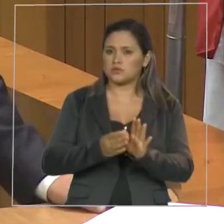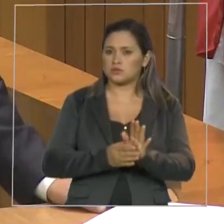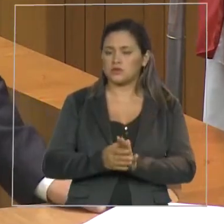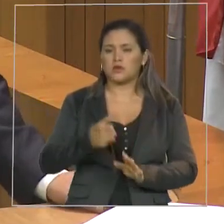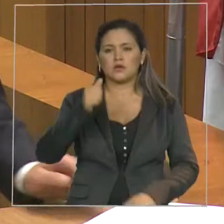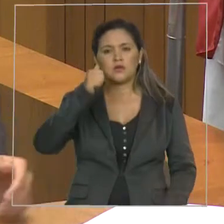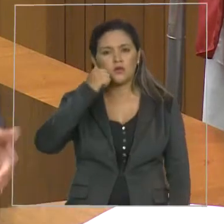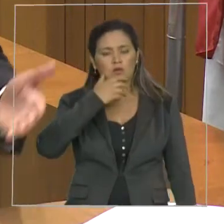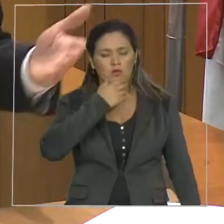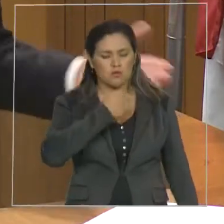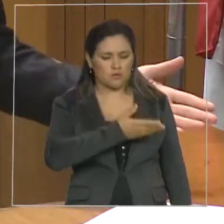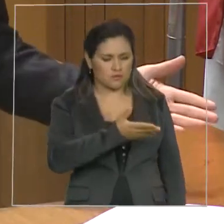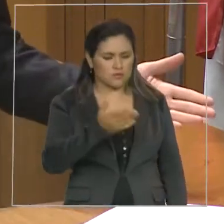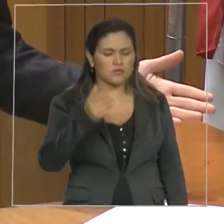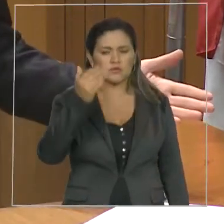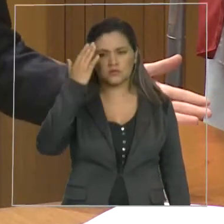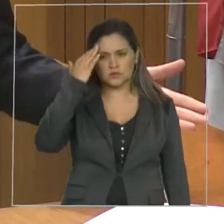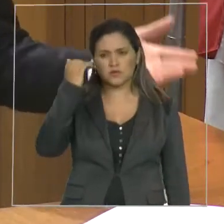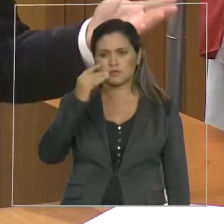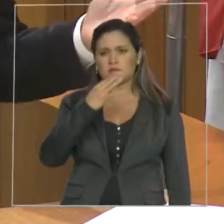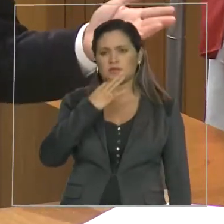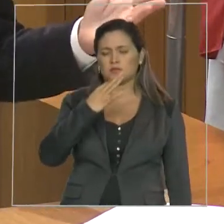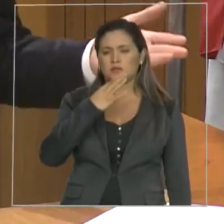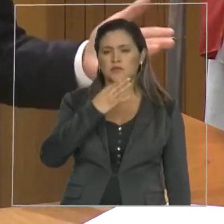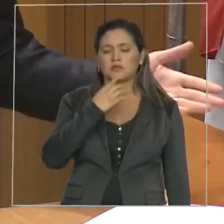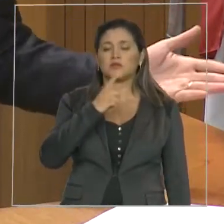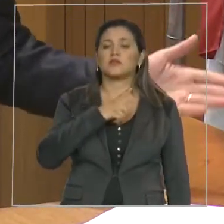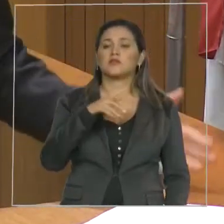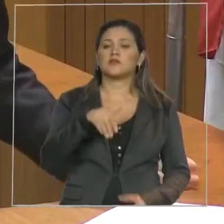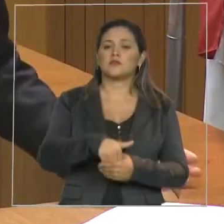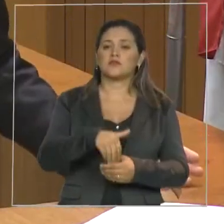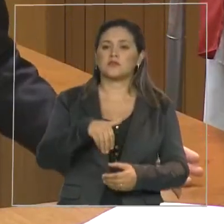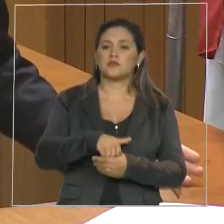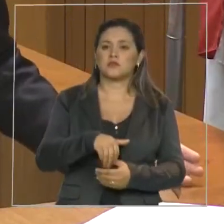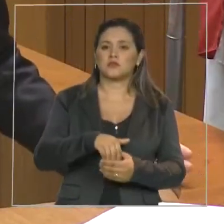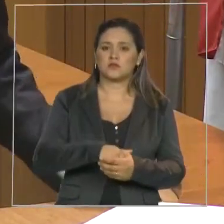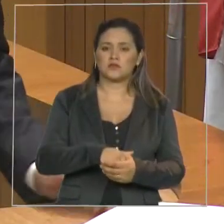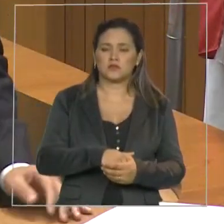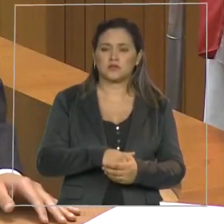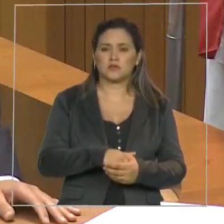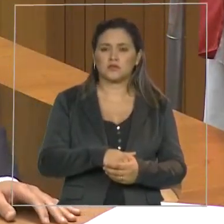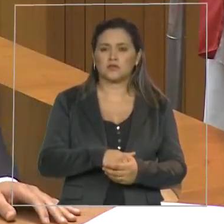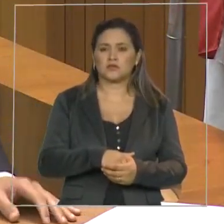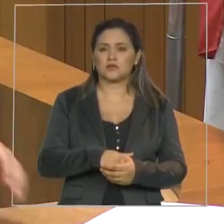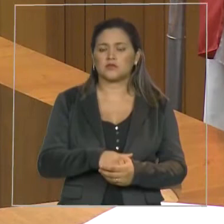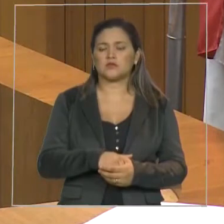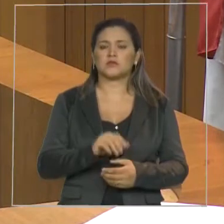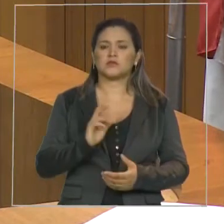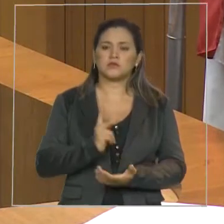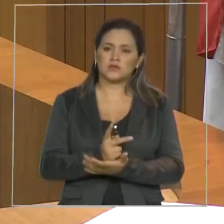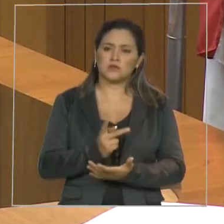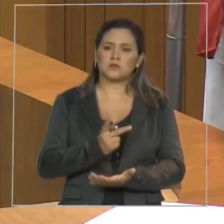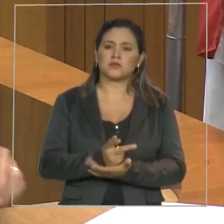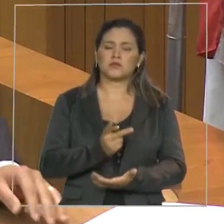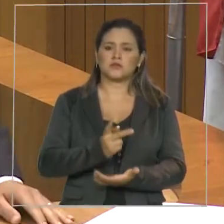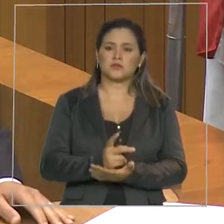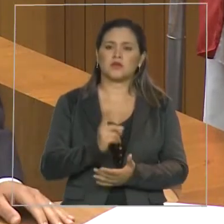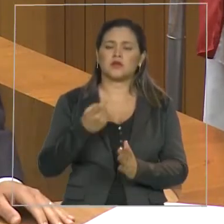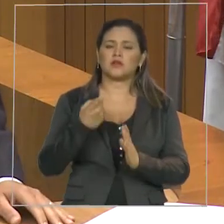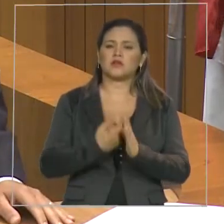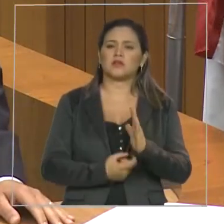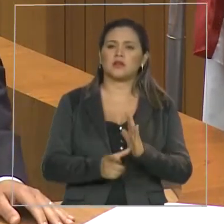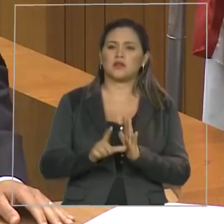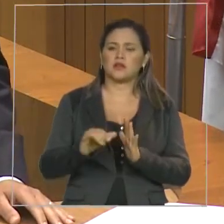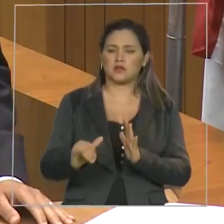sabem, o presidente é eleito pelos membros que o compõem. E é assim que constava no texto da lei.